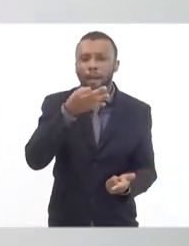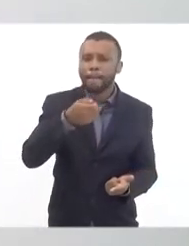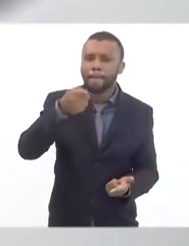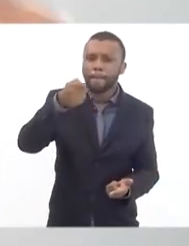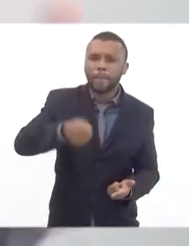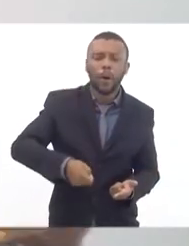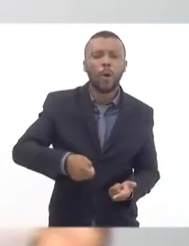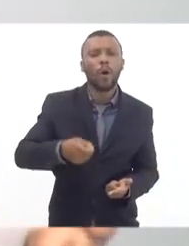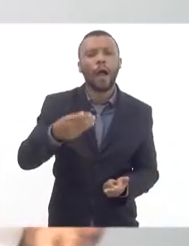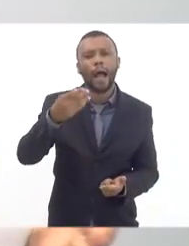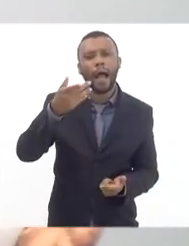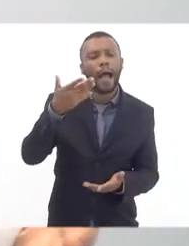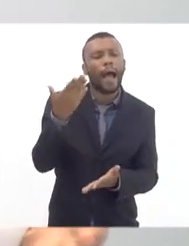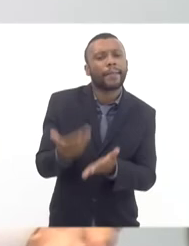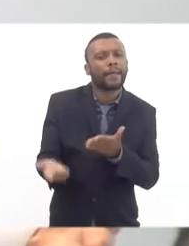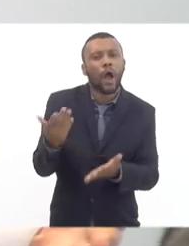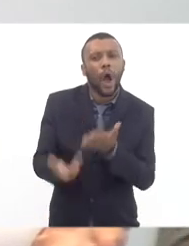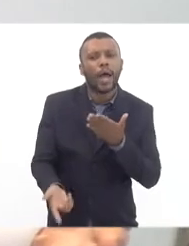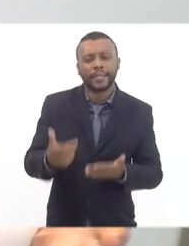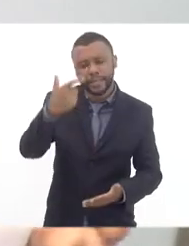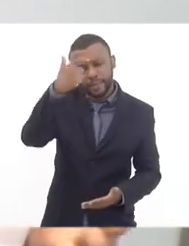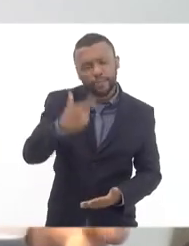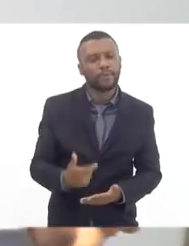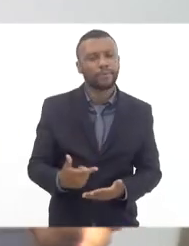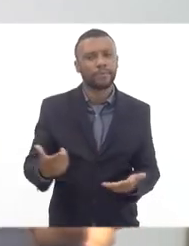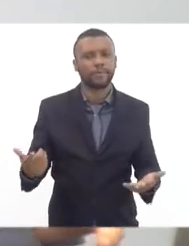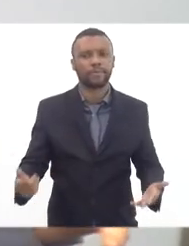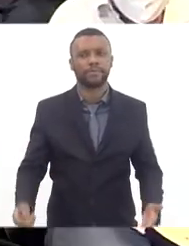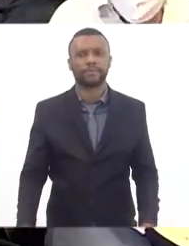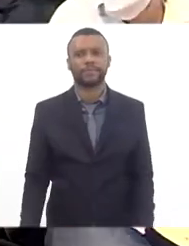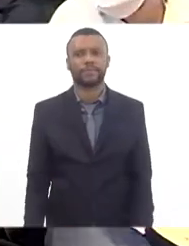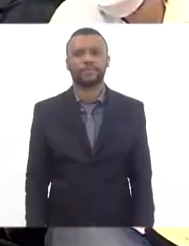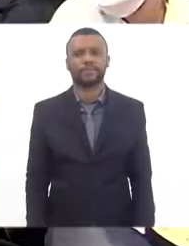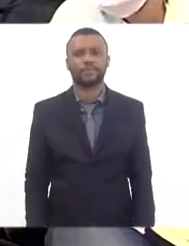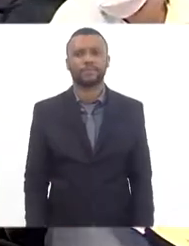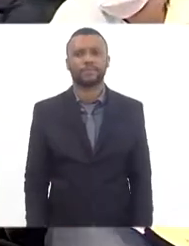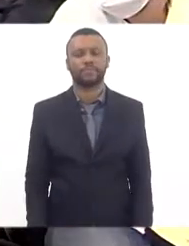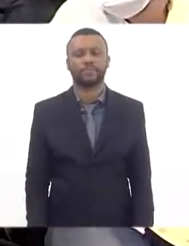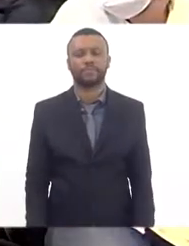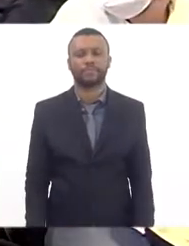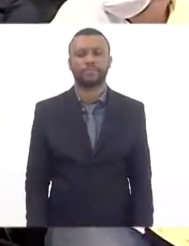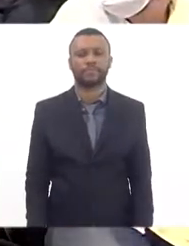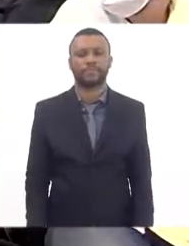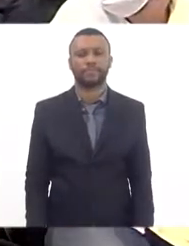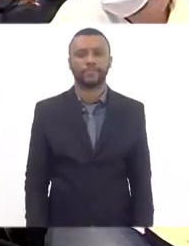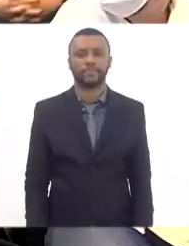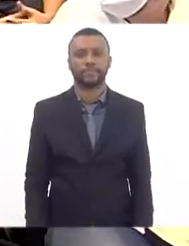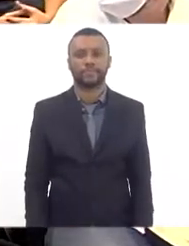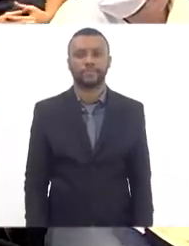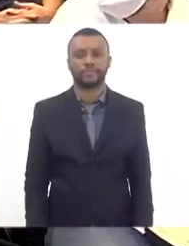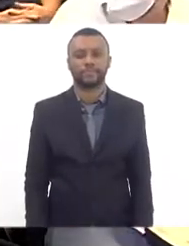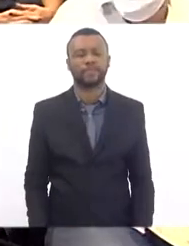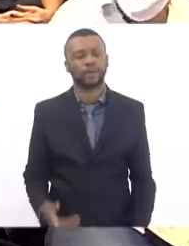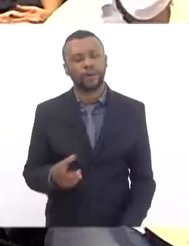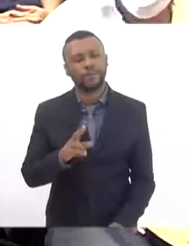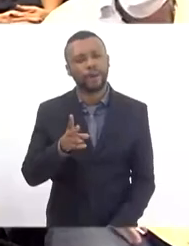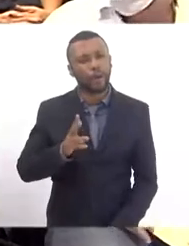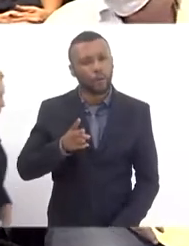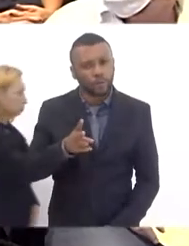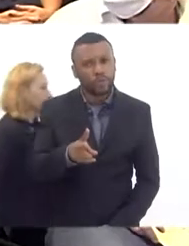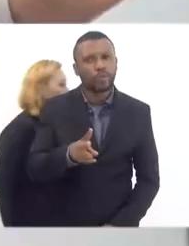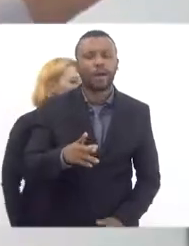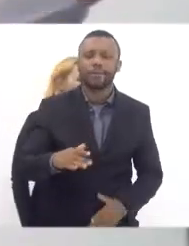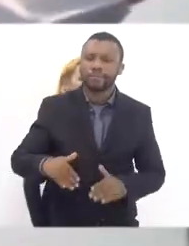da derrota na minha cabeça. Então, eu digo o seguinte, vamos continuar,